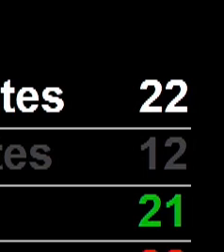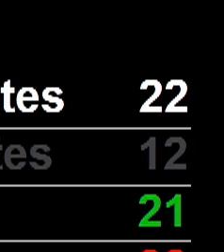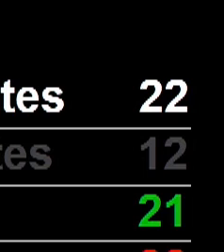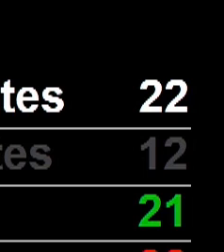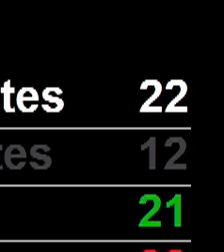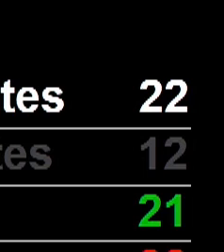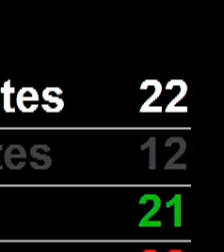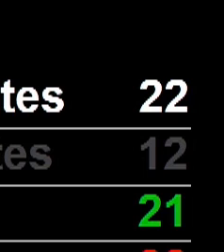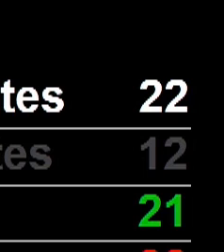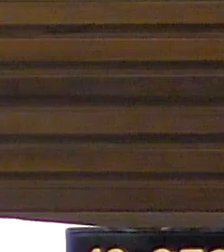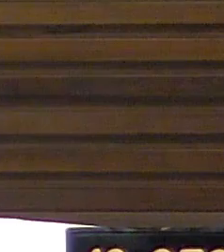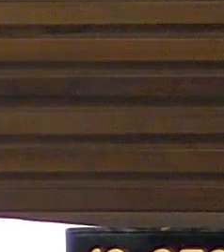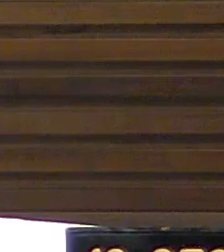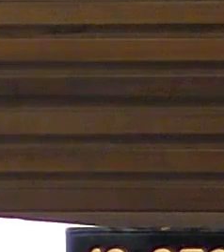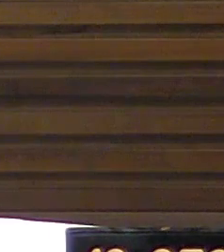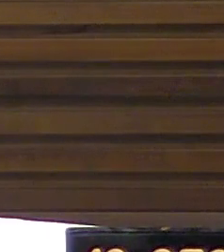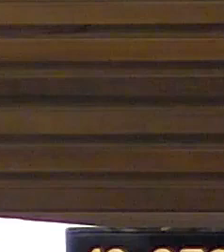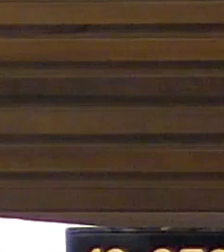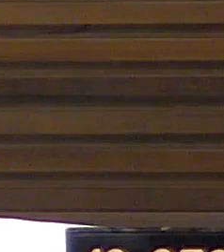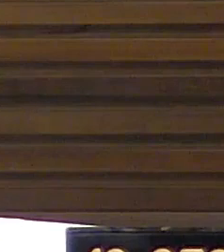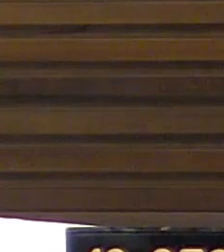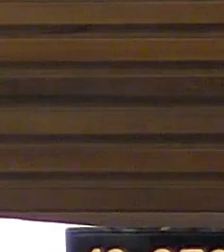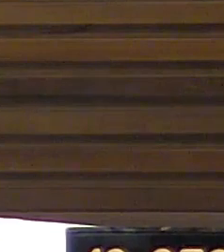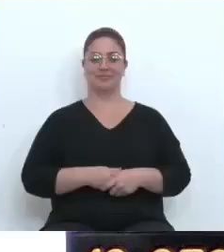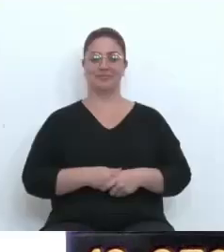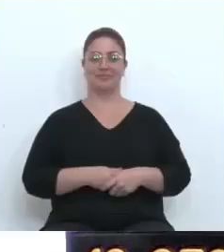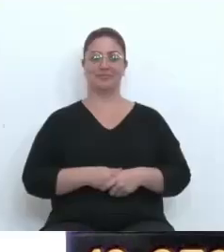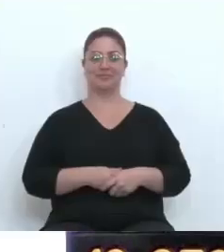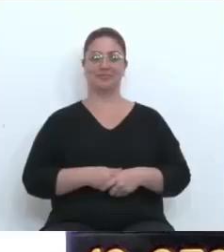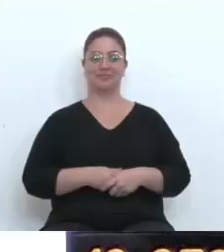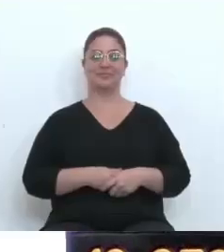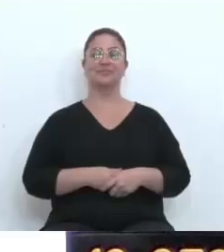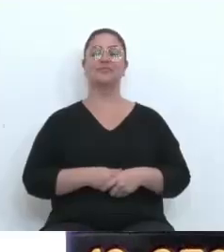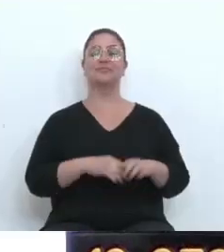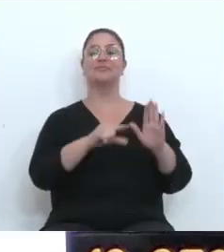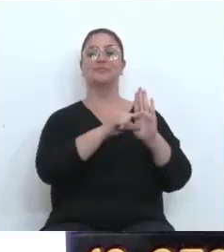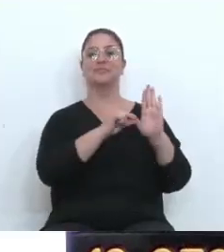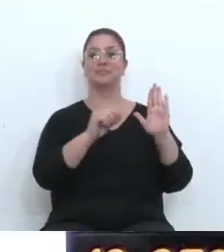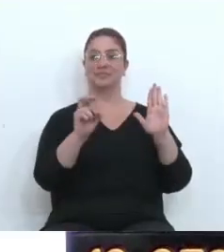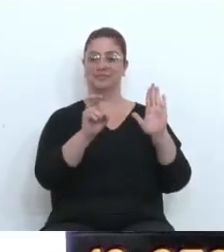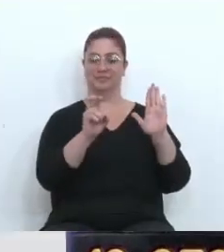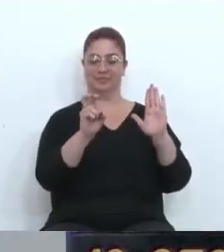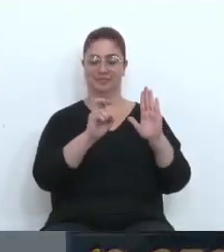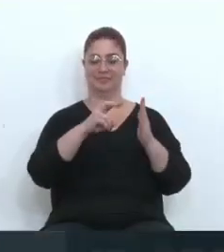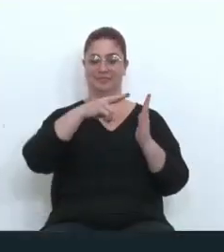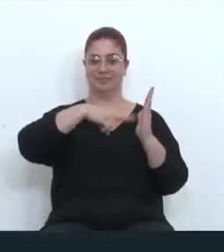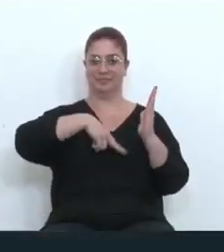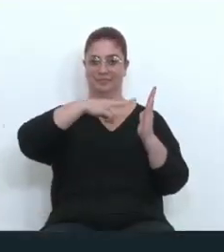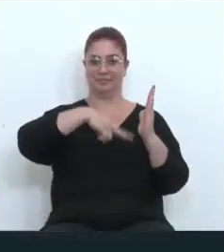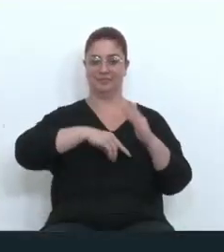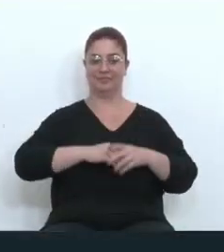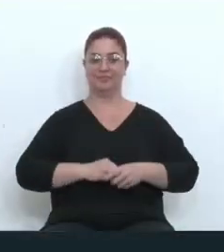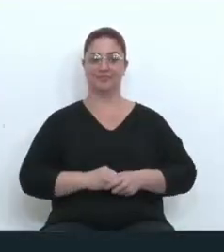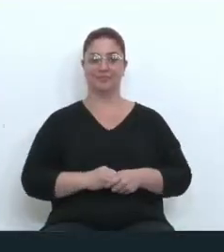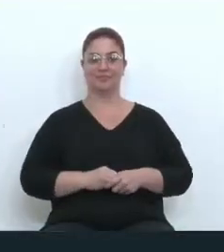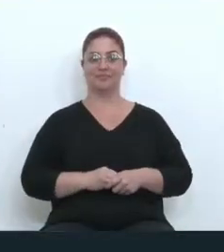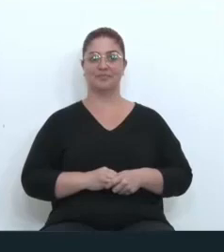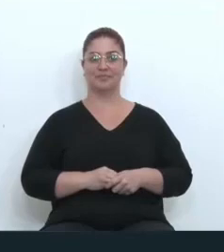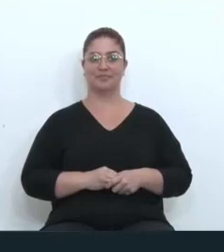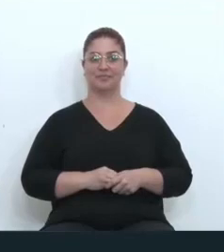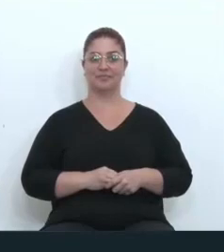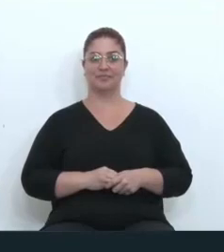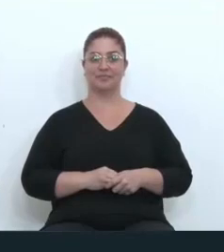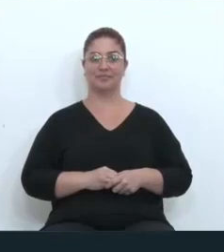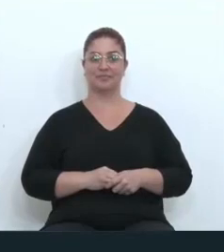encerrado a votação consideradas comissões e tem quinto ao Senhor secretário para leitura e tem